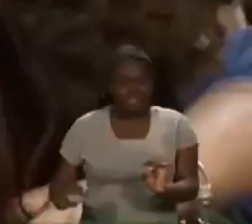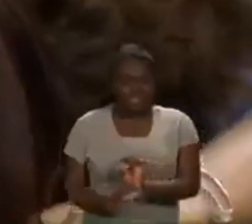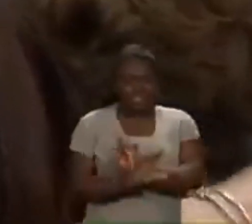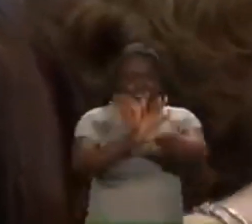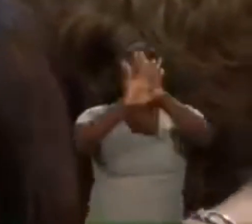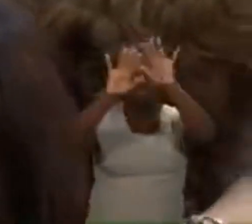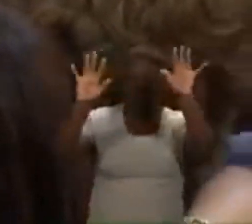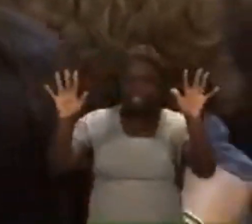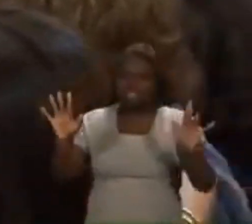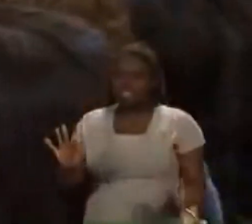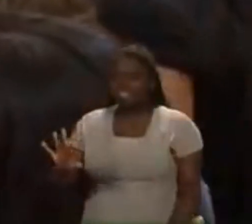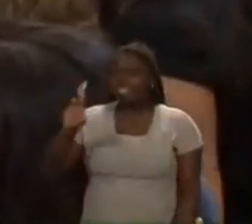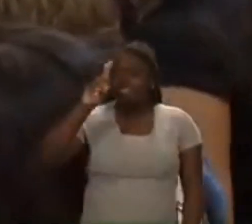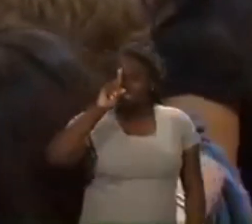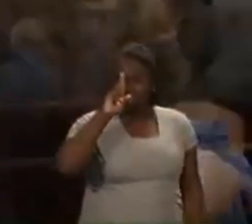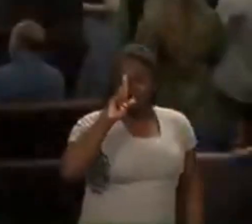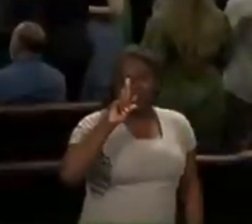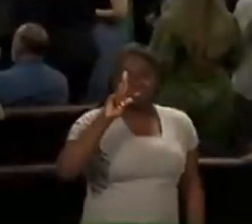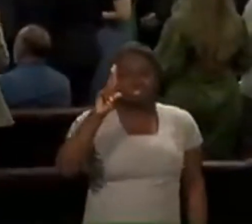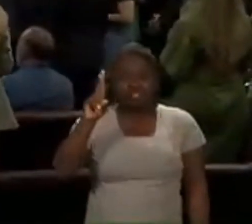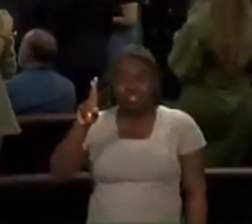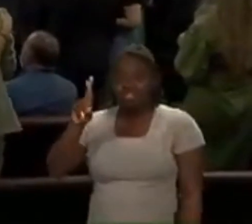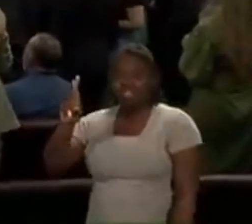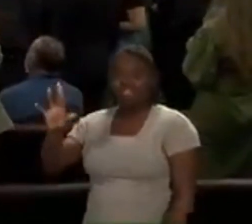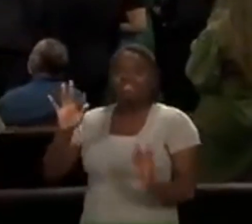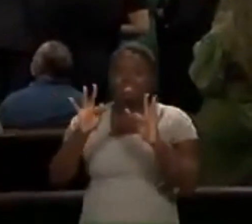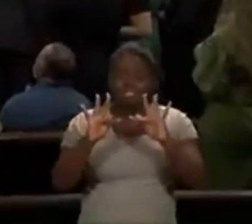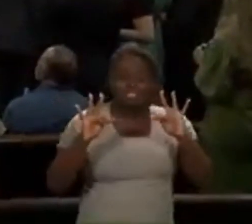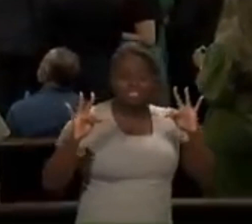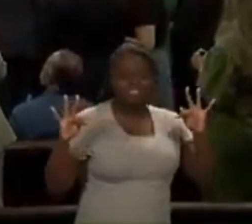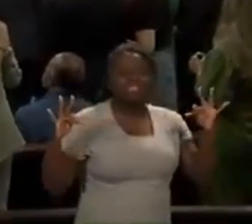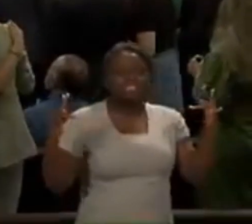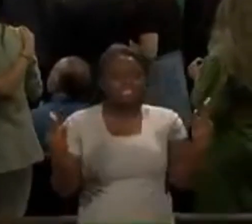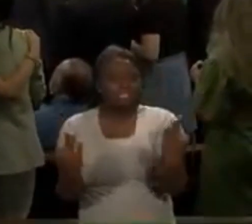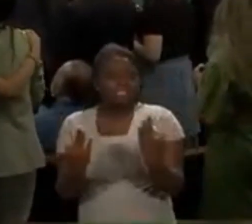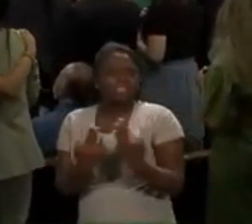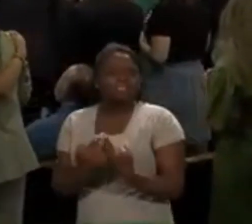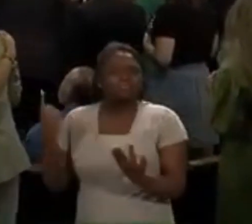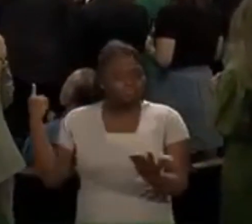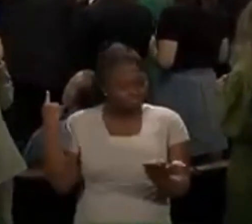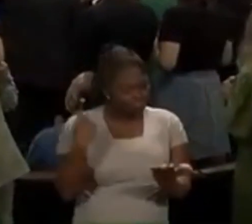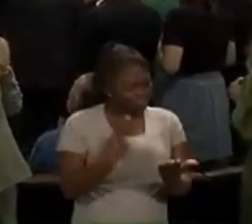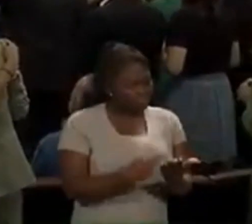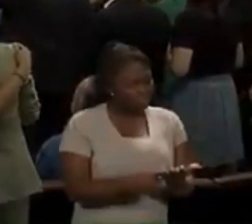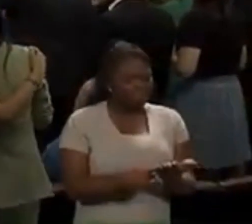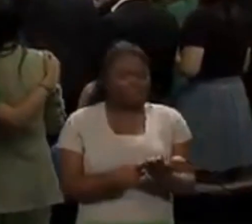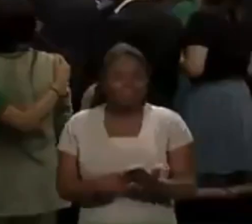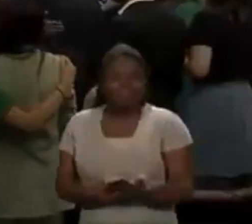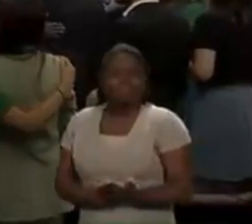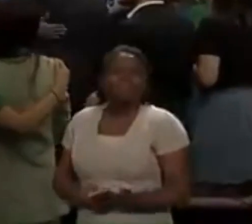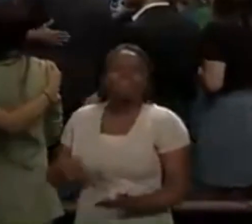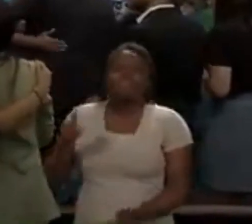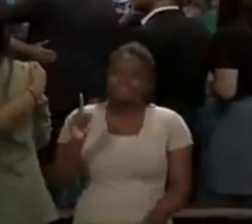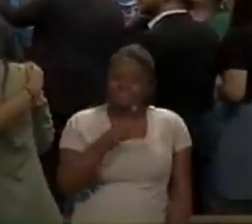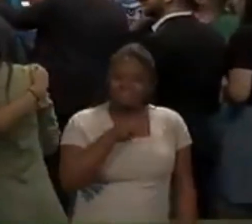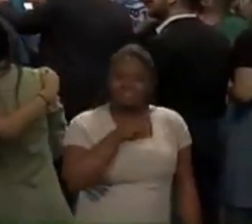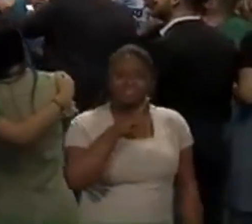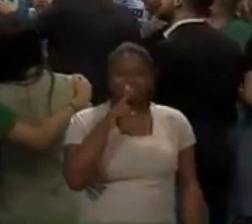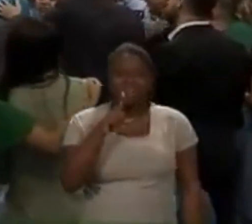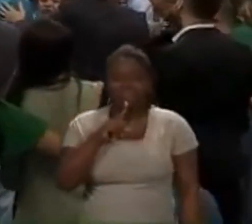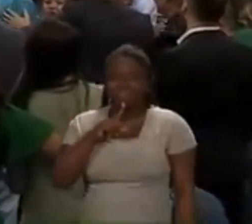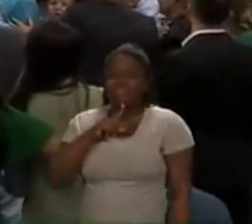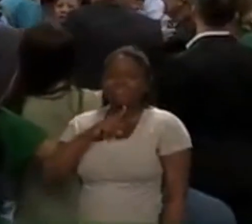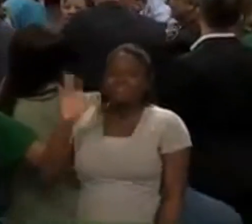Deus. Não estou me aposentando da missão, pois isso nenhum vocacionado pode fazer.